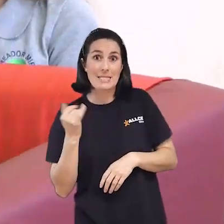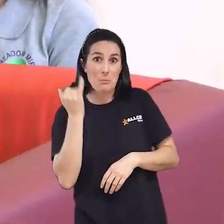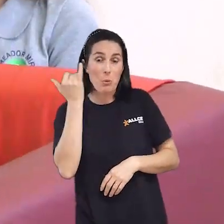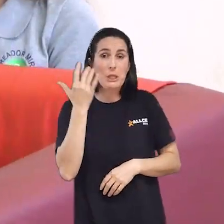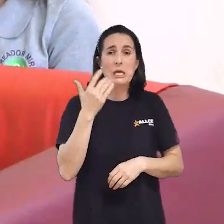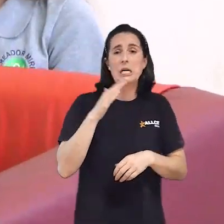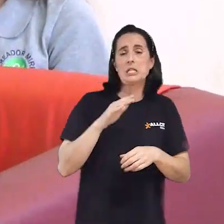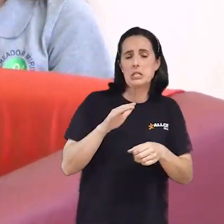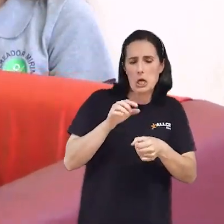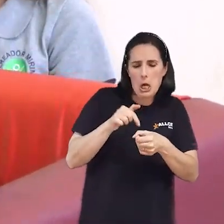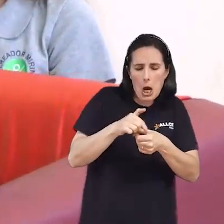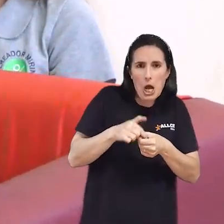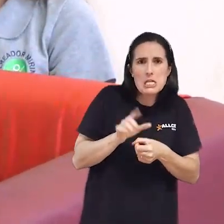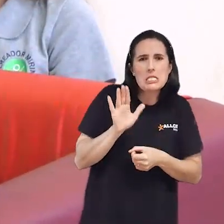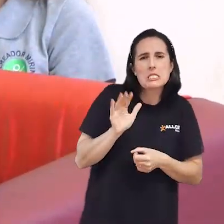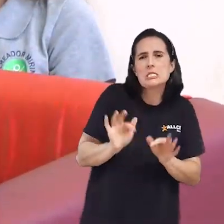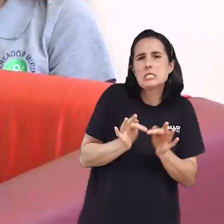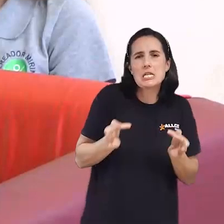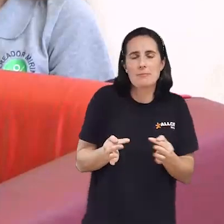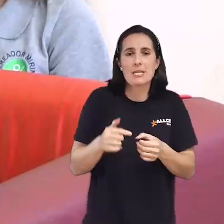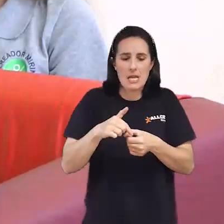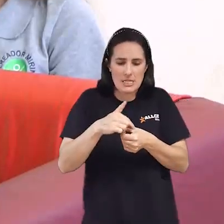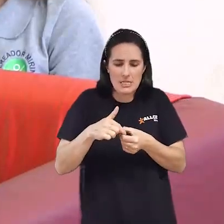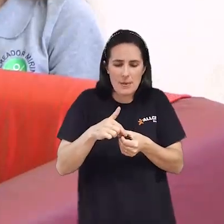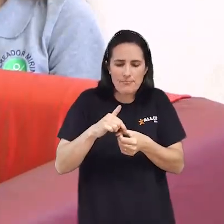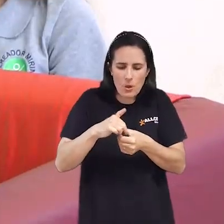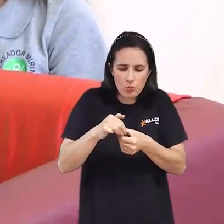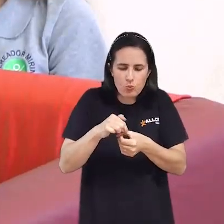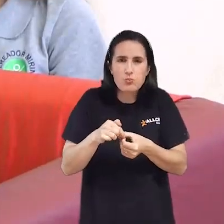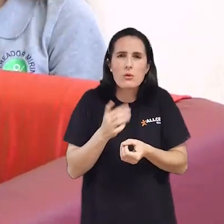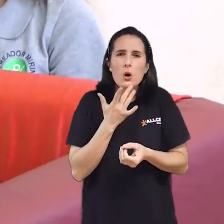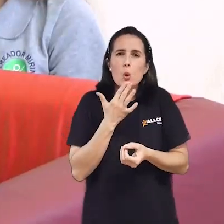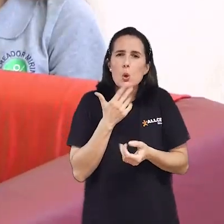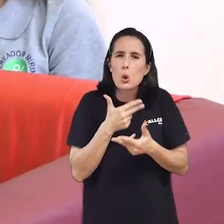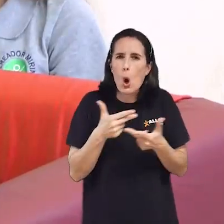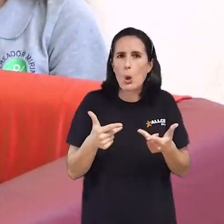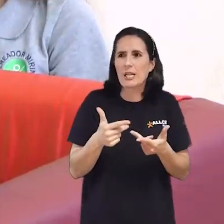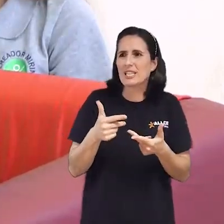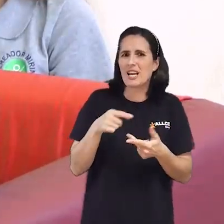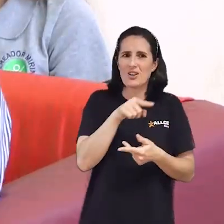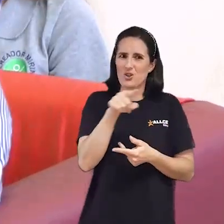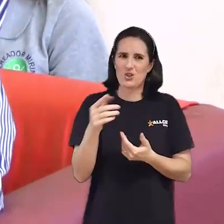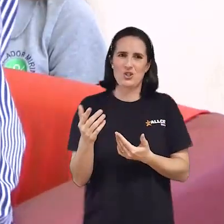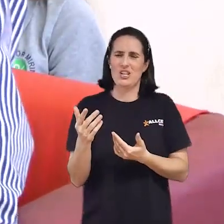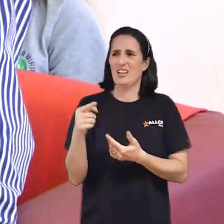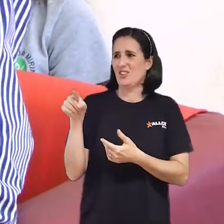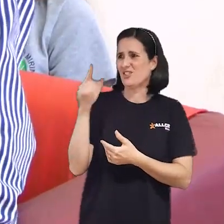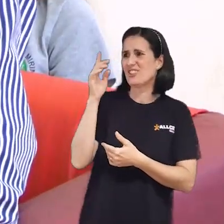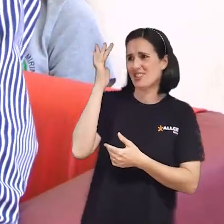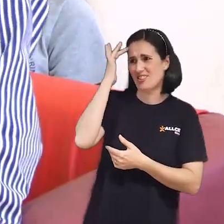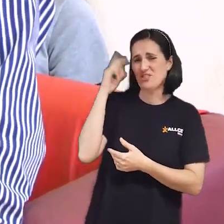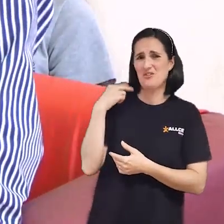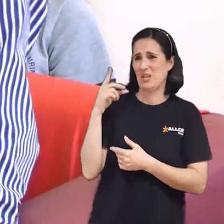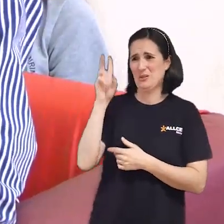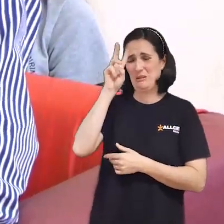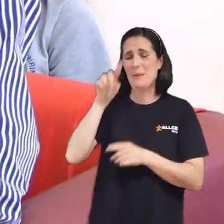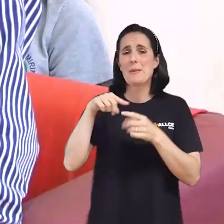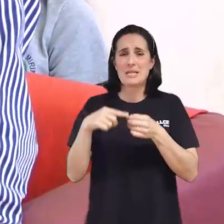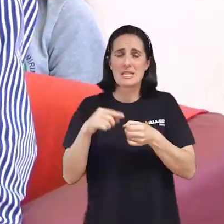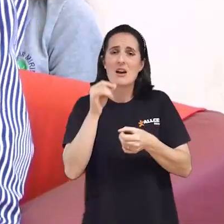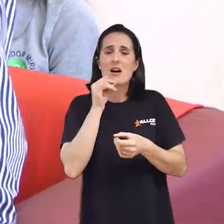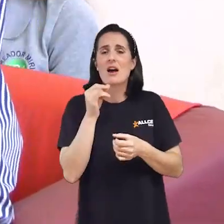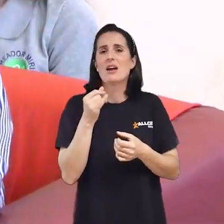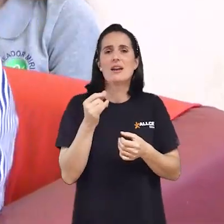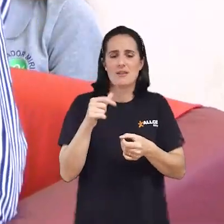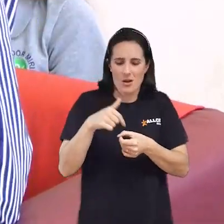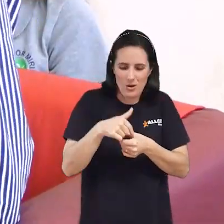porque tinha umas pecas que valiam mais. As carambolas, aquela peca carioca, que era uma peca colorida, que acho que aqui eles não vão